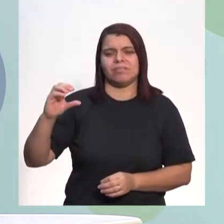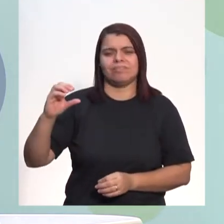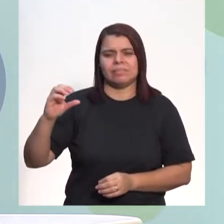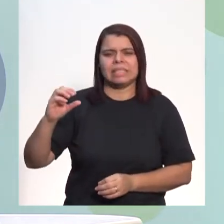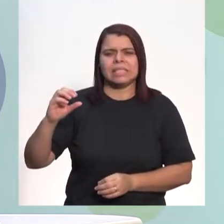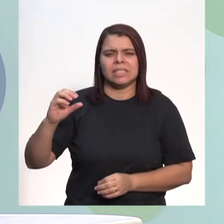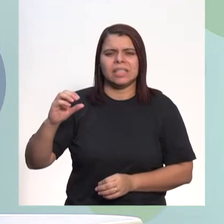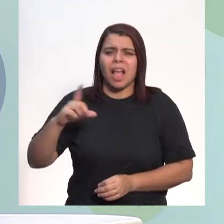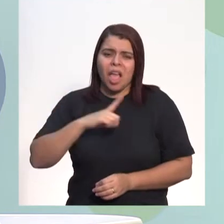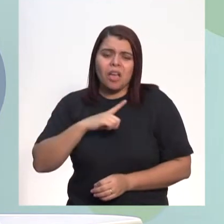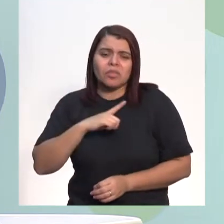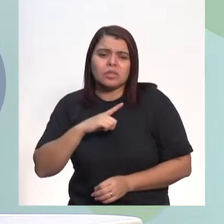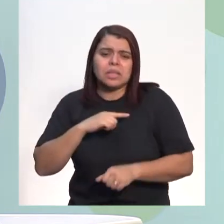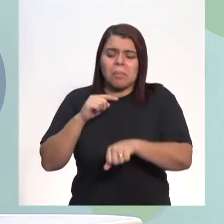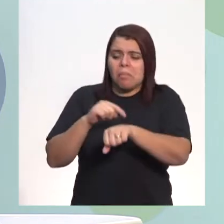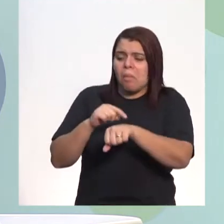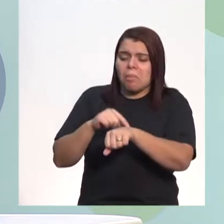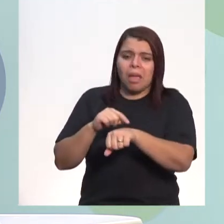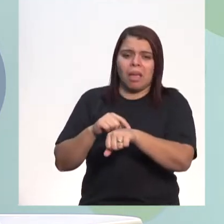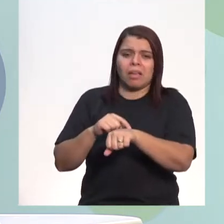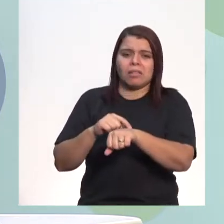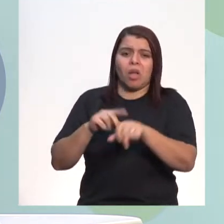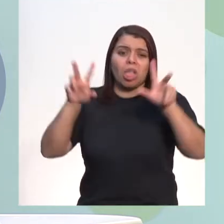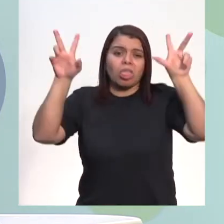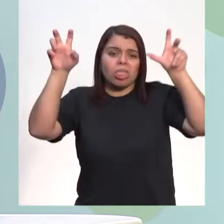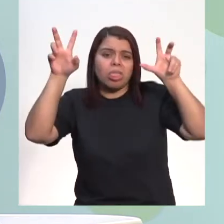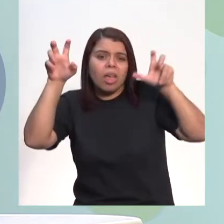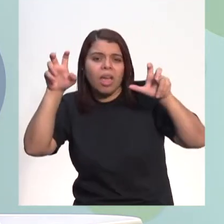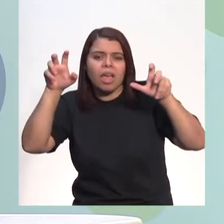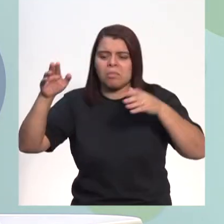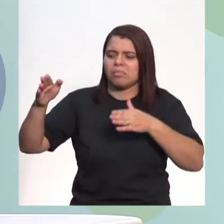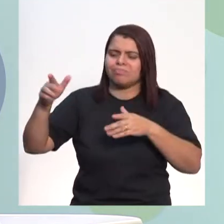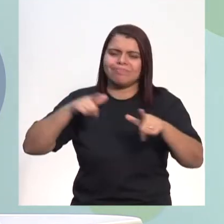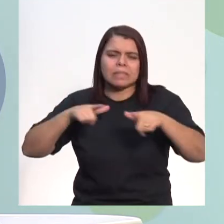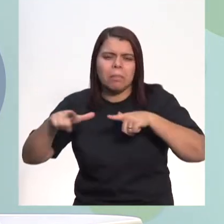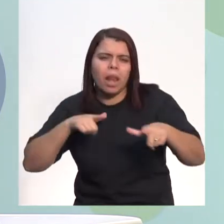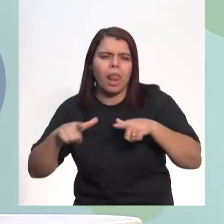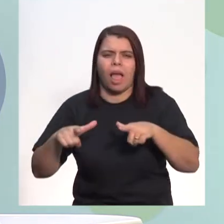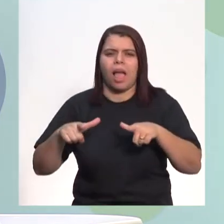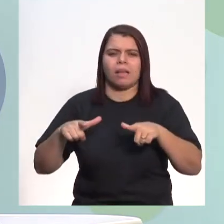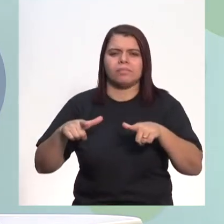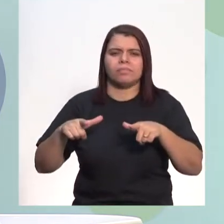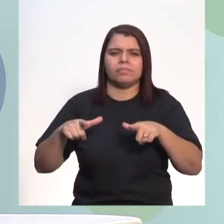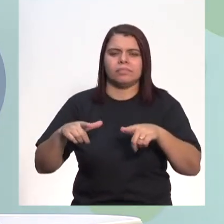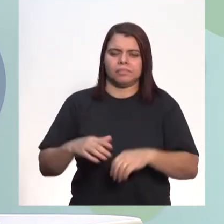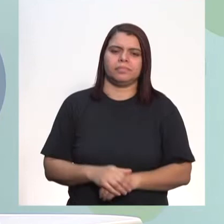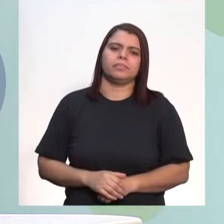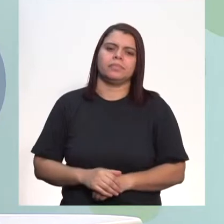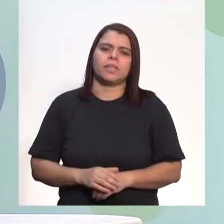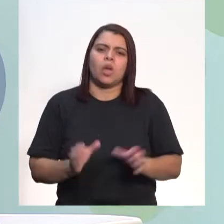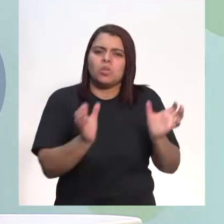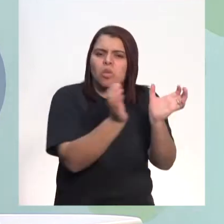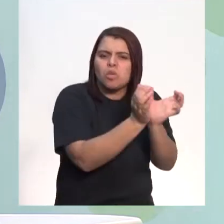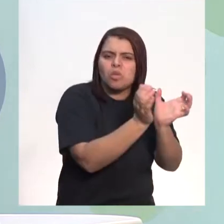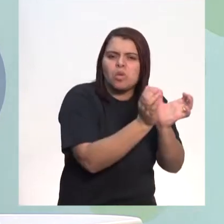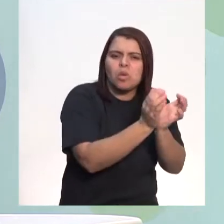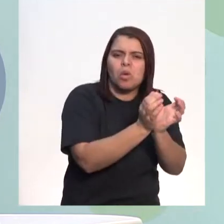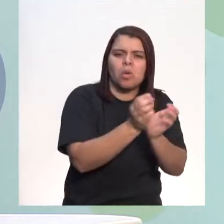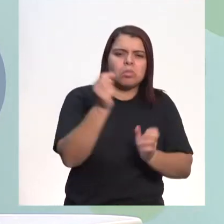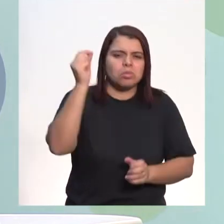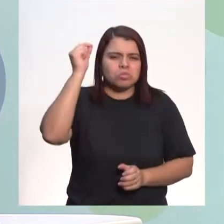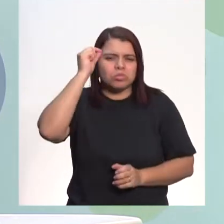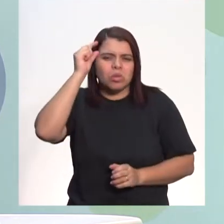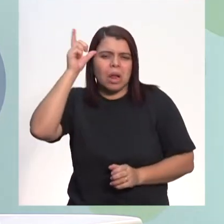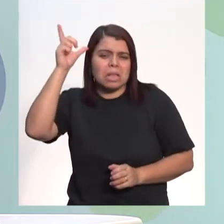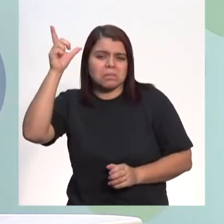tem momentos que a gente pode trabalhar por tema, por área de conhecimento. trabalhando também anos iniciais com anos